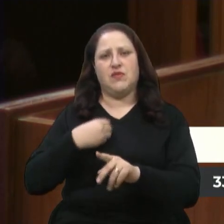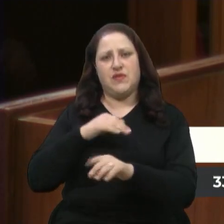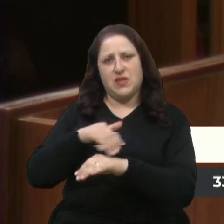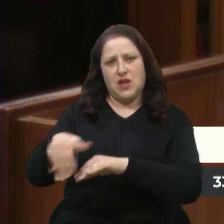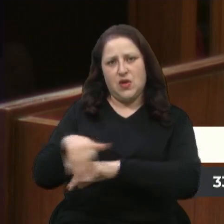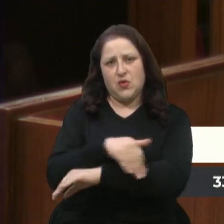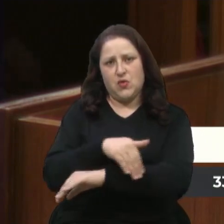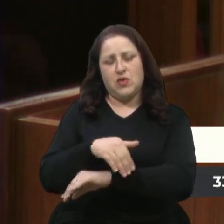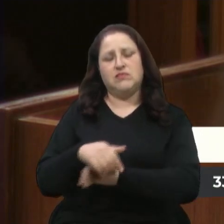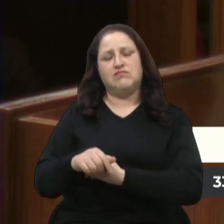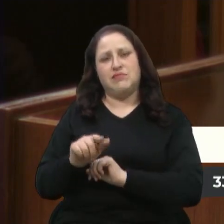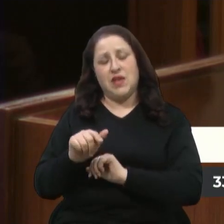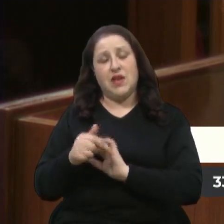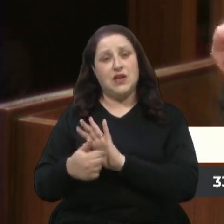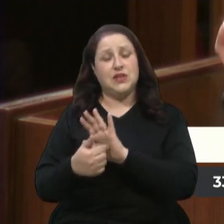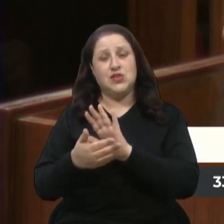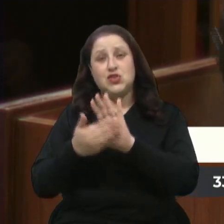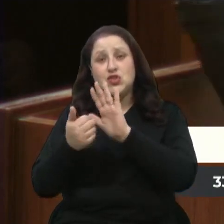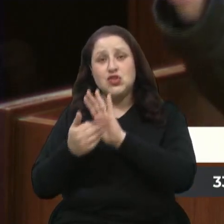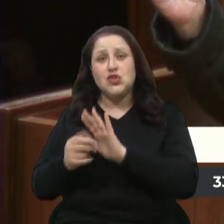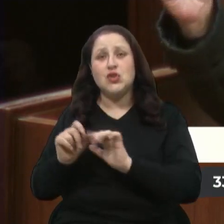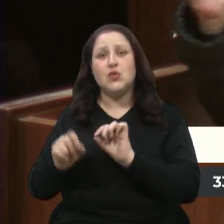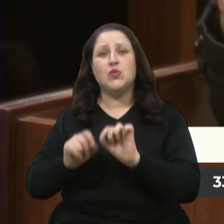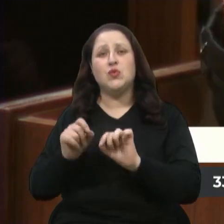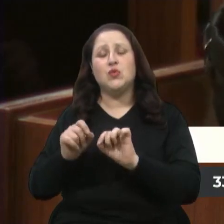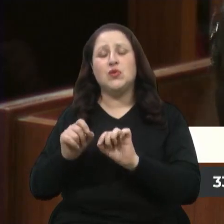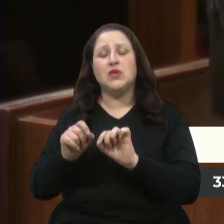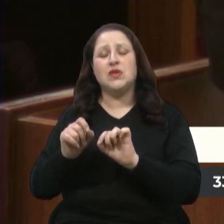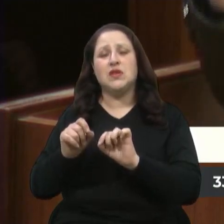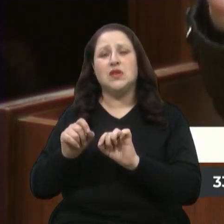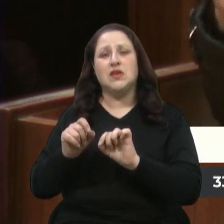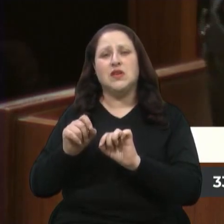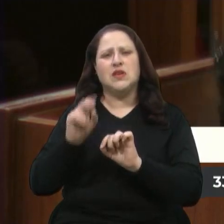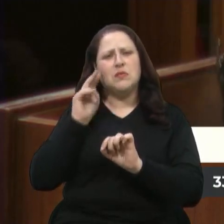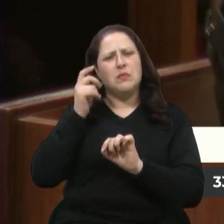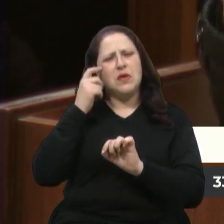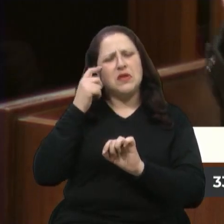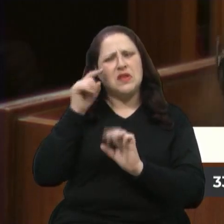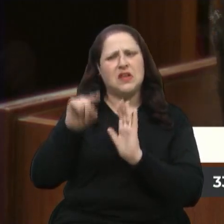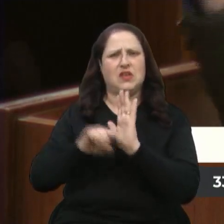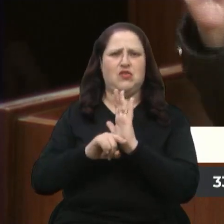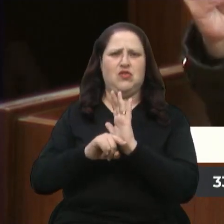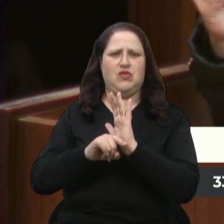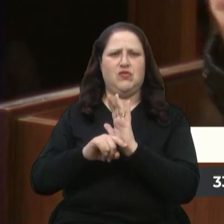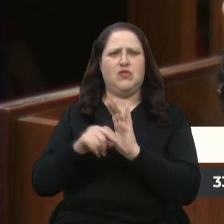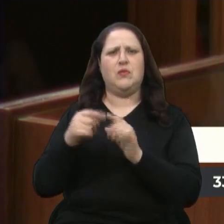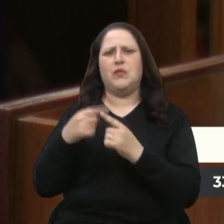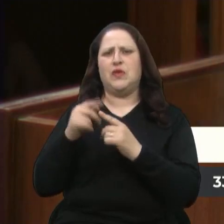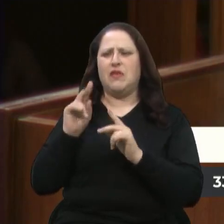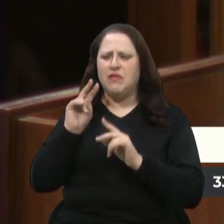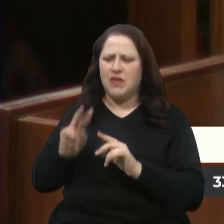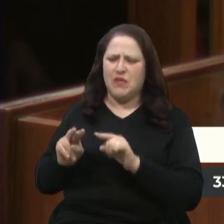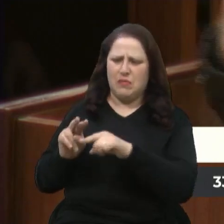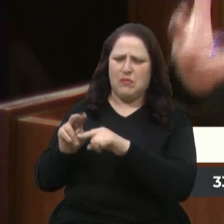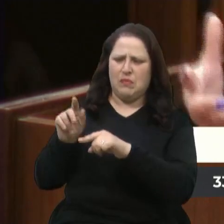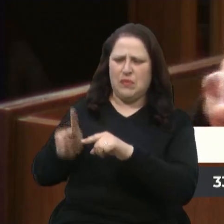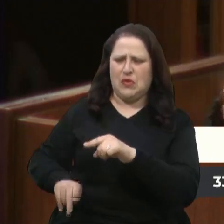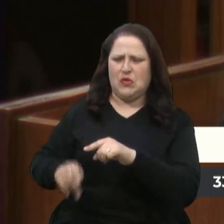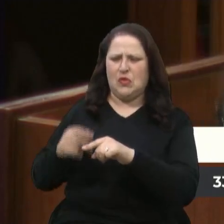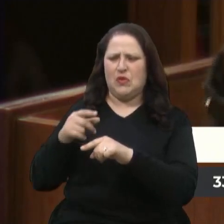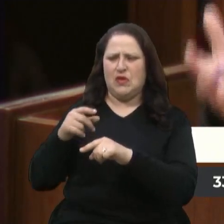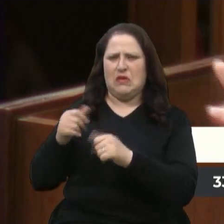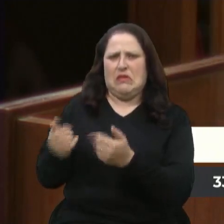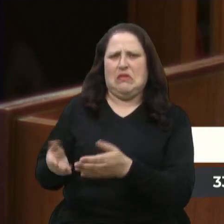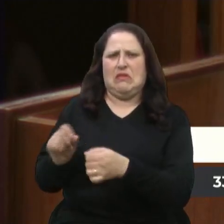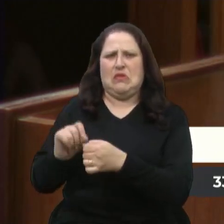justamente isso, porque é que a gente vê só o final, está incomodando, está sujando, está ali, né? Enfim, vamos remover. Mas é todo um